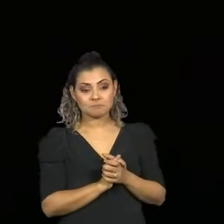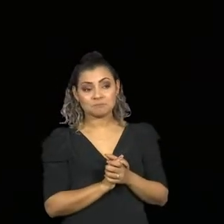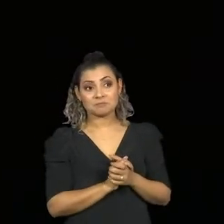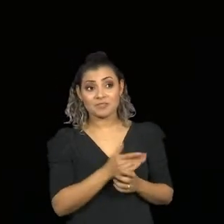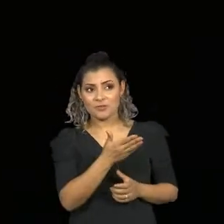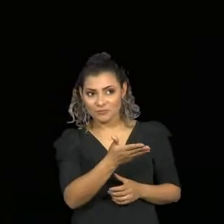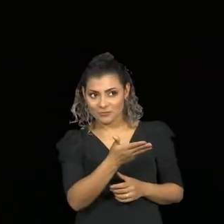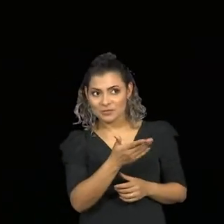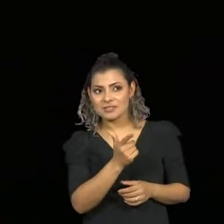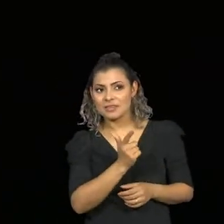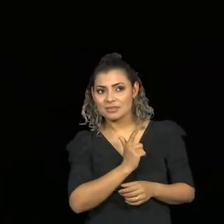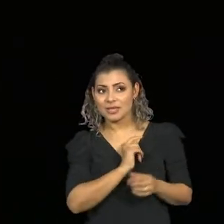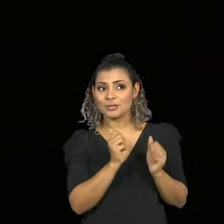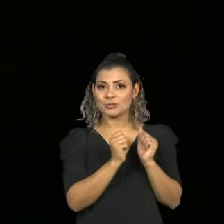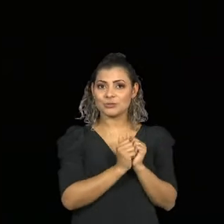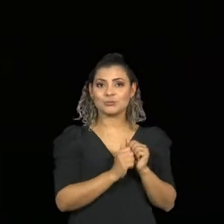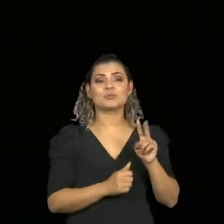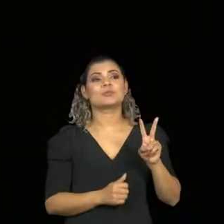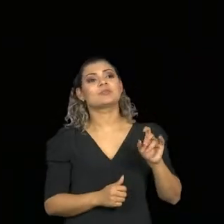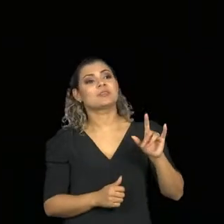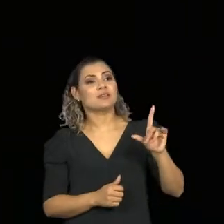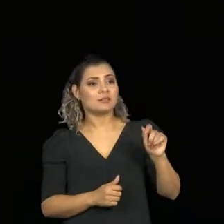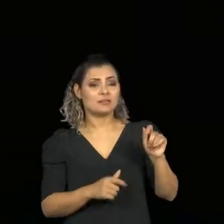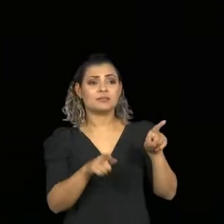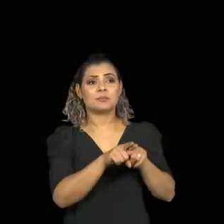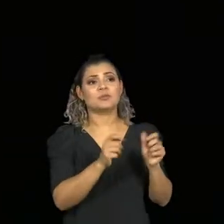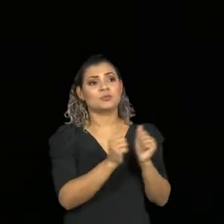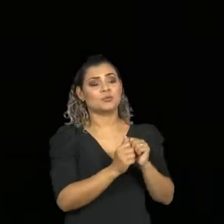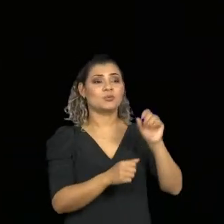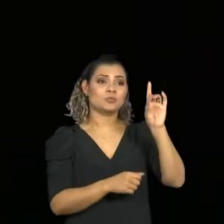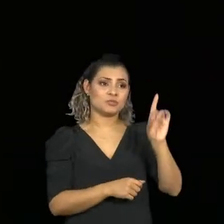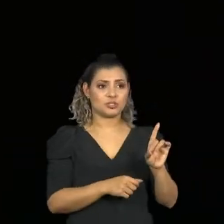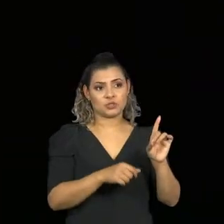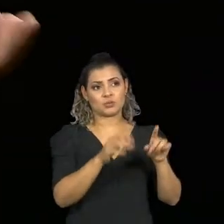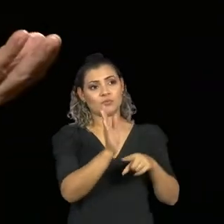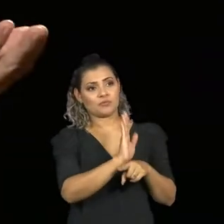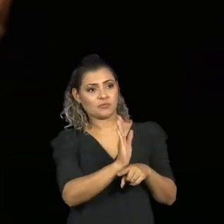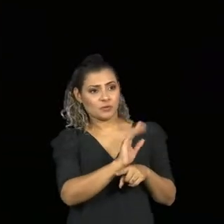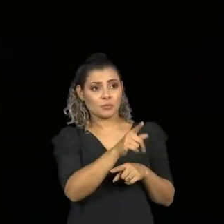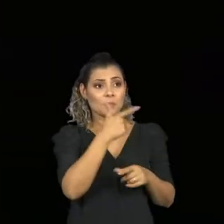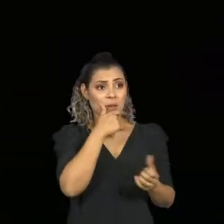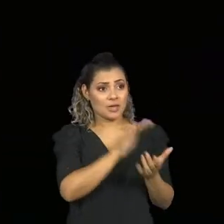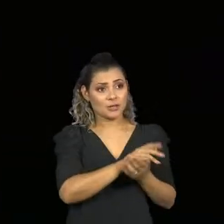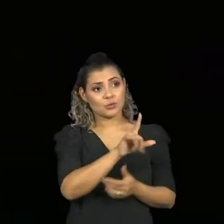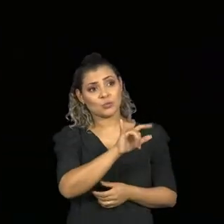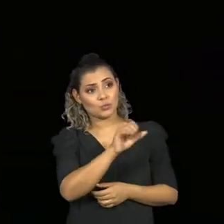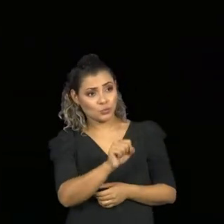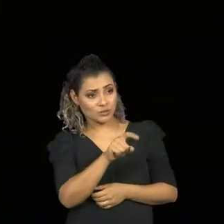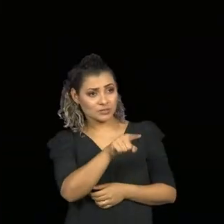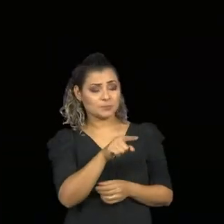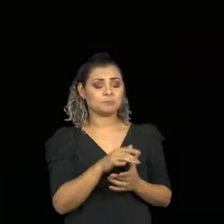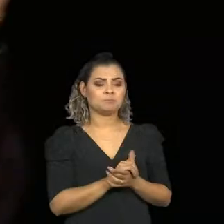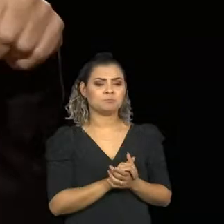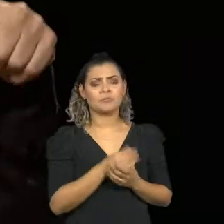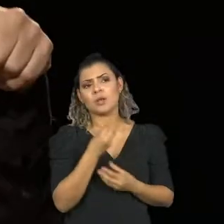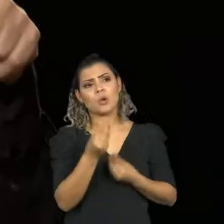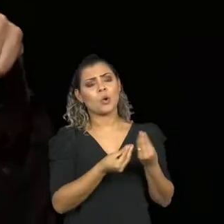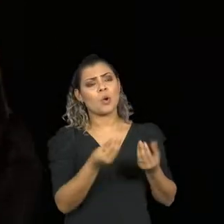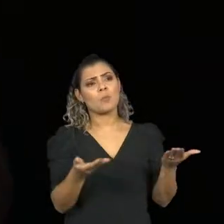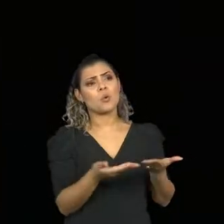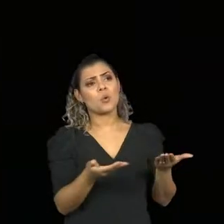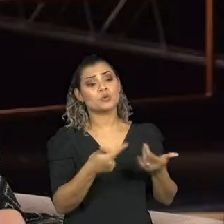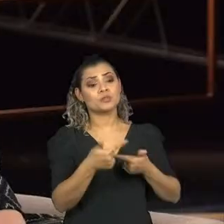Você produz com o Vila, ele dirige os filmes, seu marido. Como é que é a barra de produzir hoje